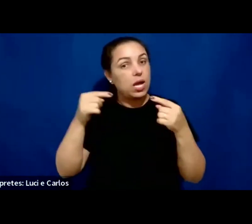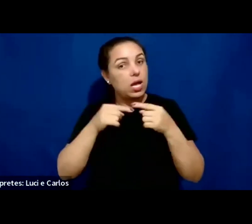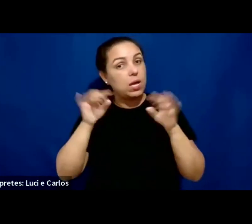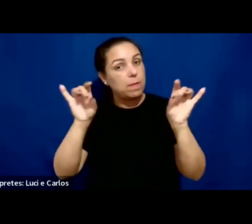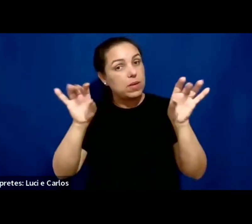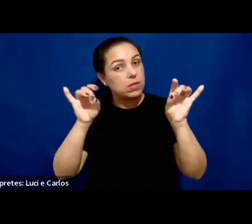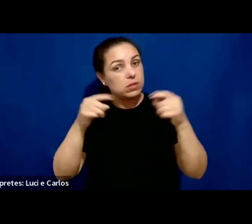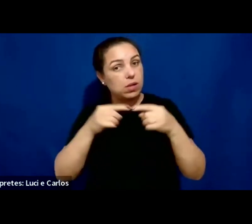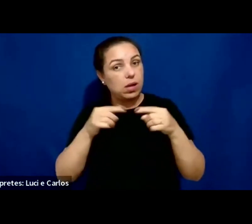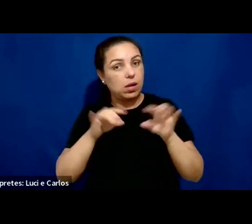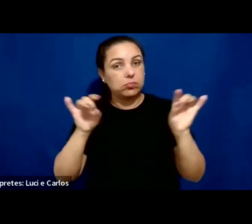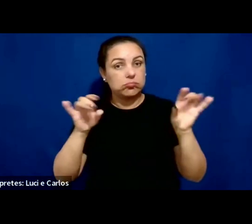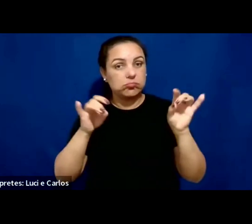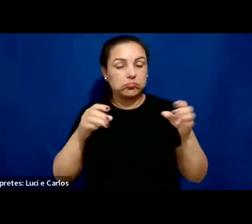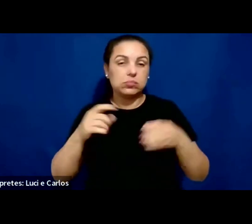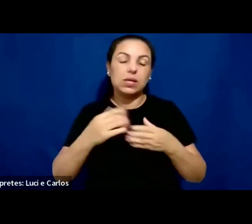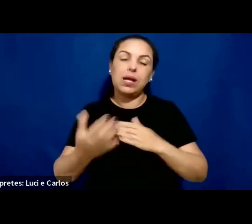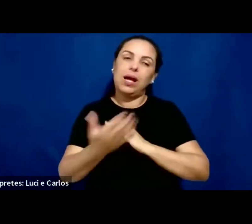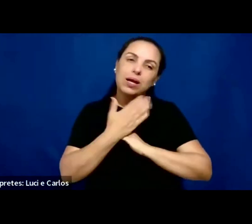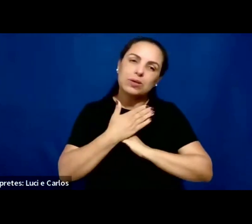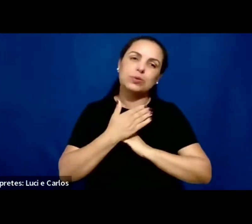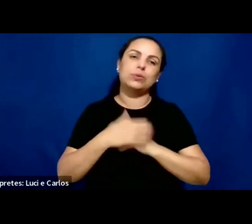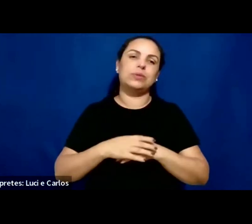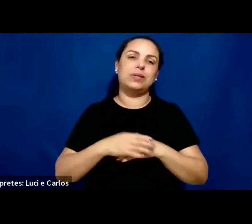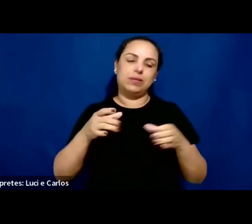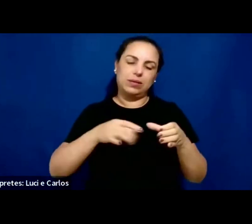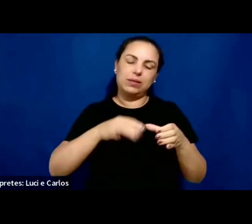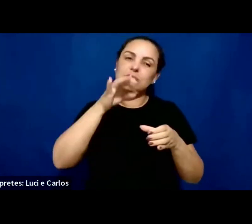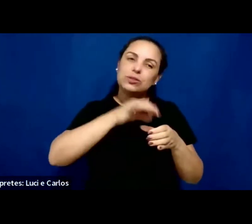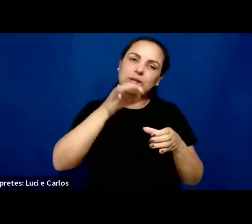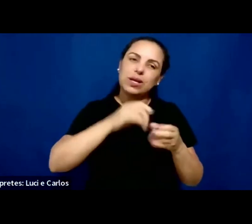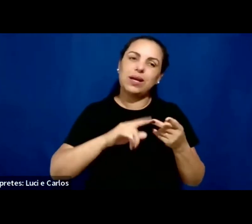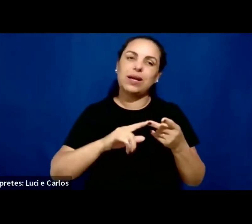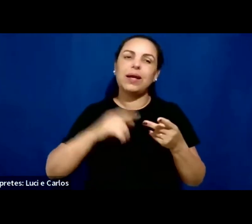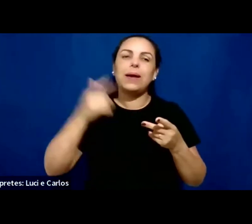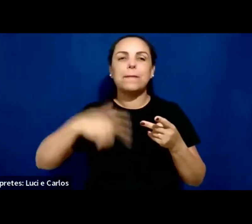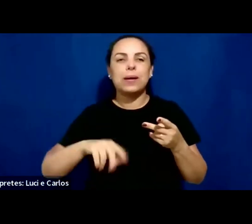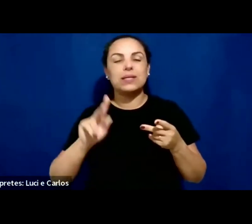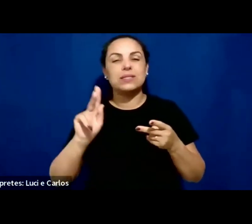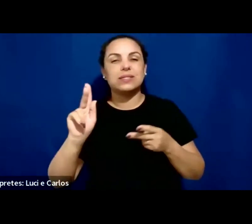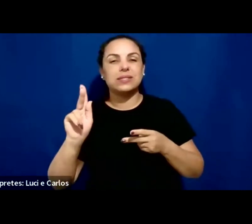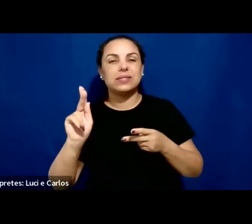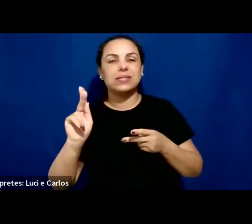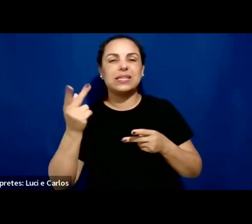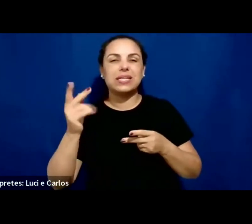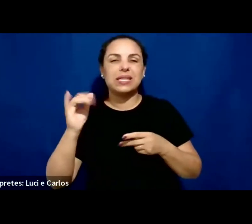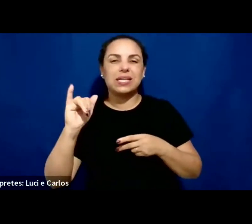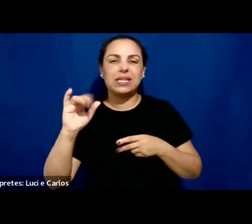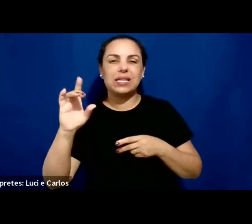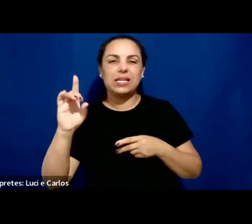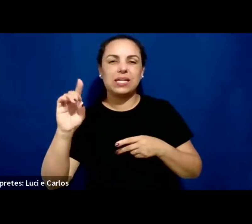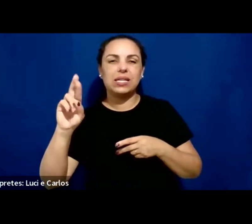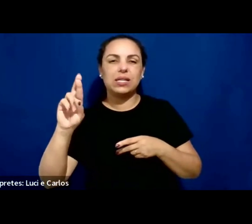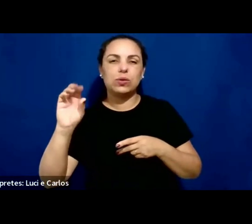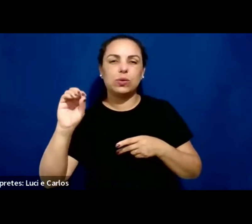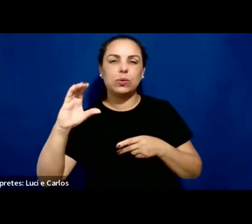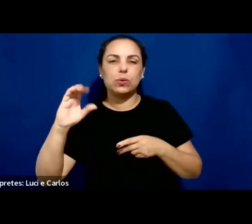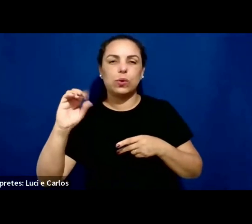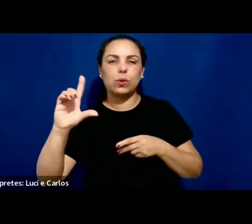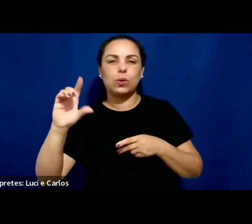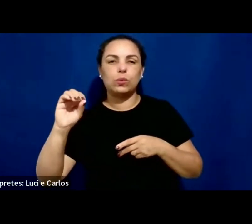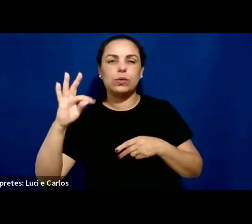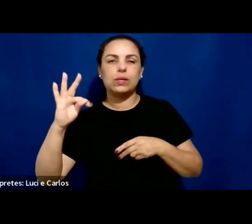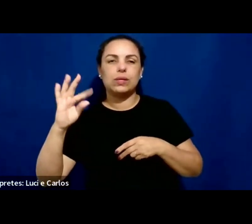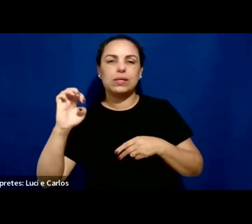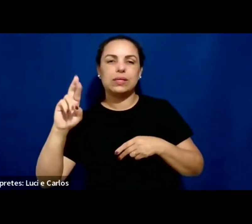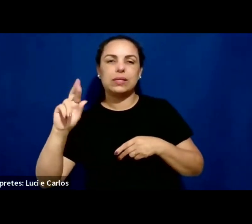quando, fazer pelo menos a cada 4 meses uma sessão de hidrocolonterapia, que é lavar todo